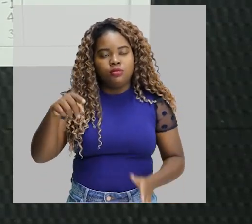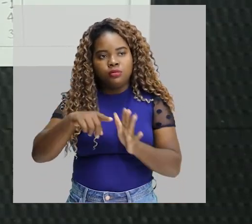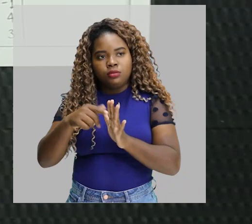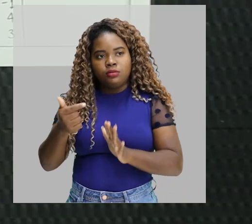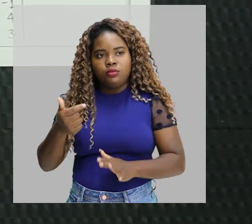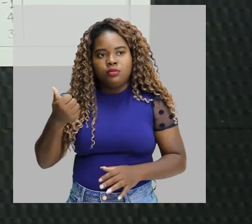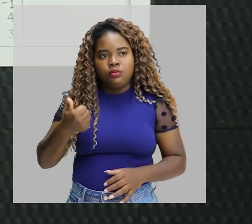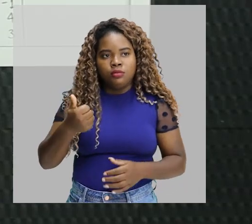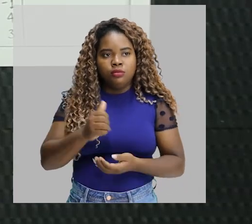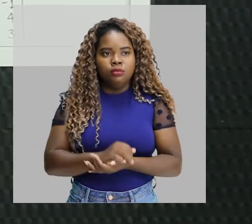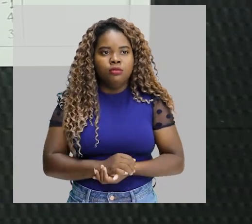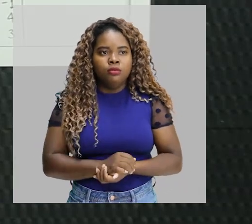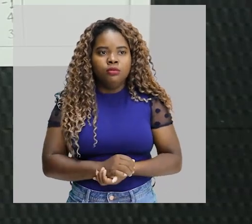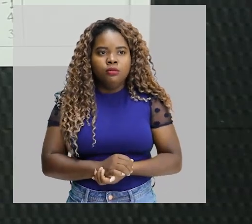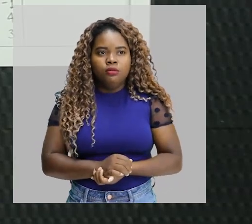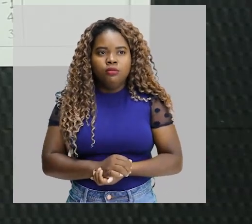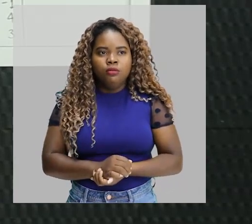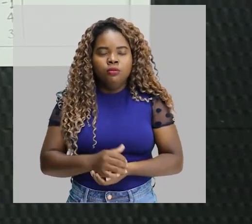e 1